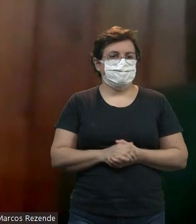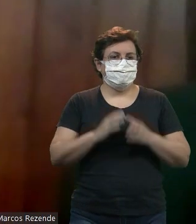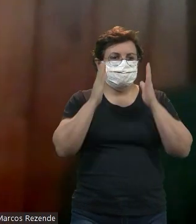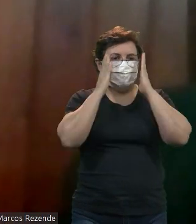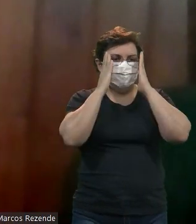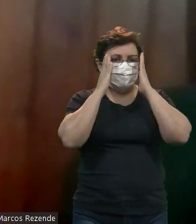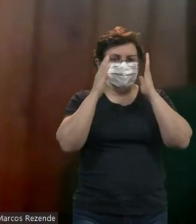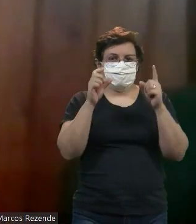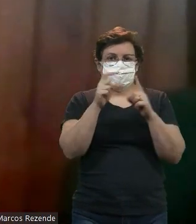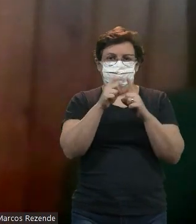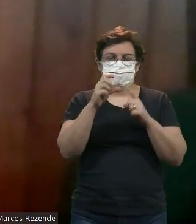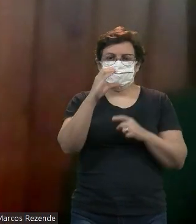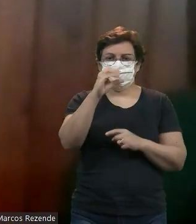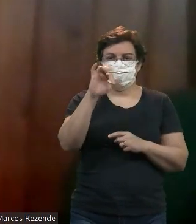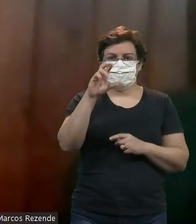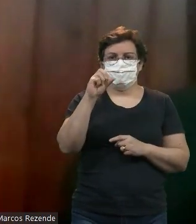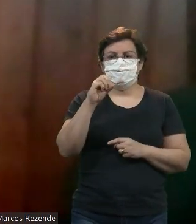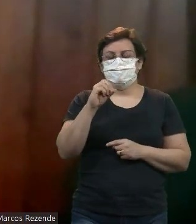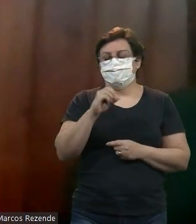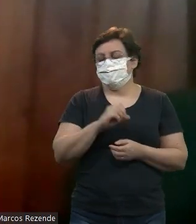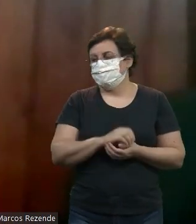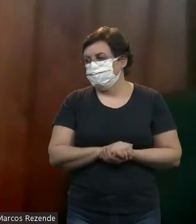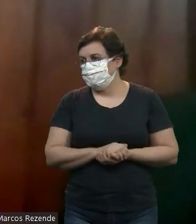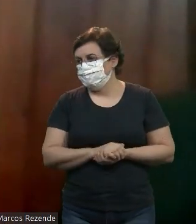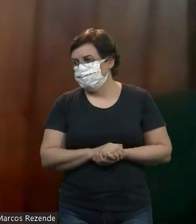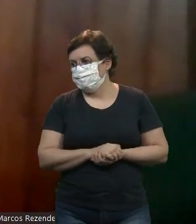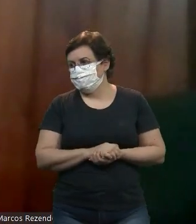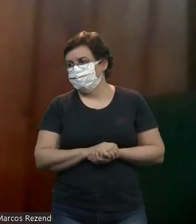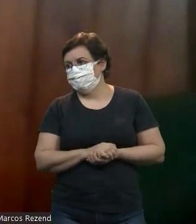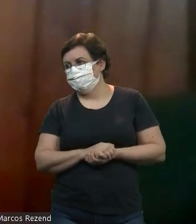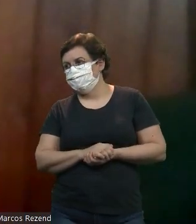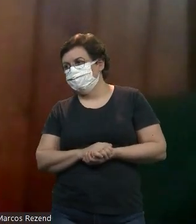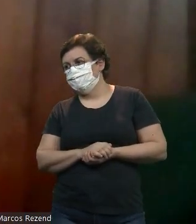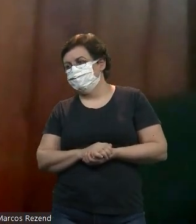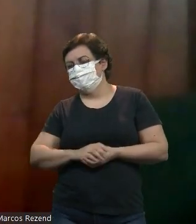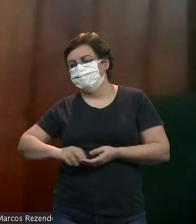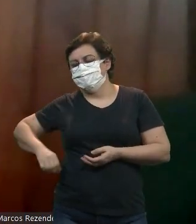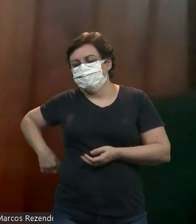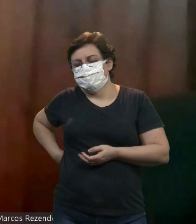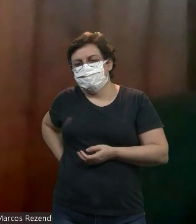Questão de ordem, vereador Cícero do SEASA.